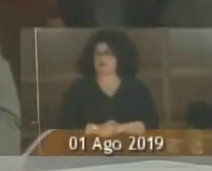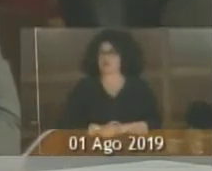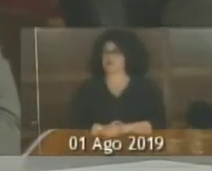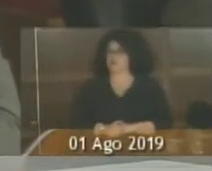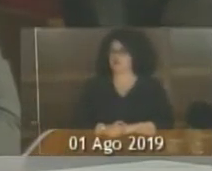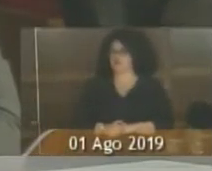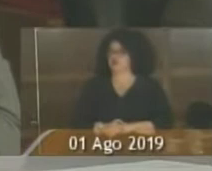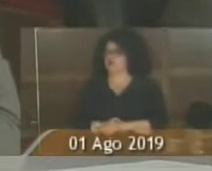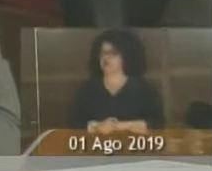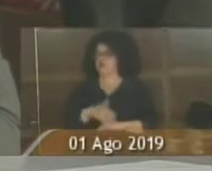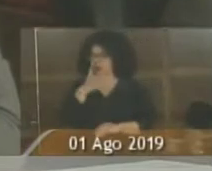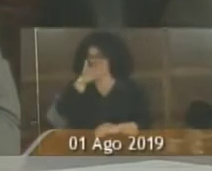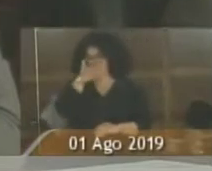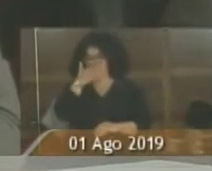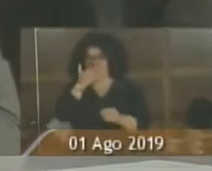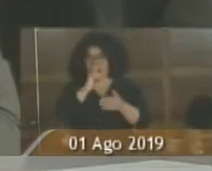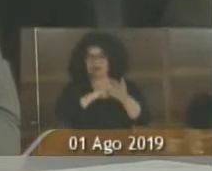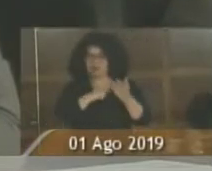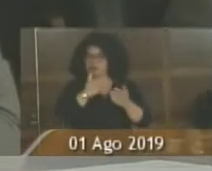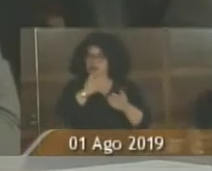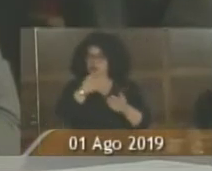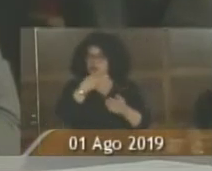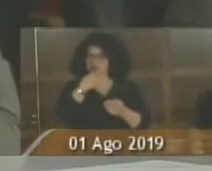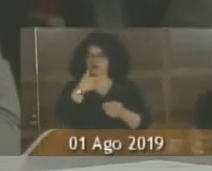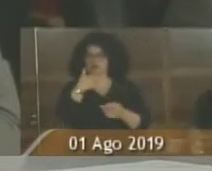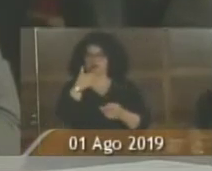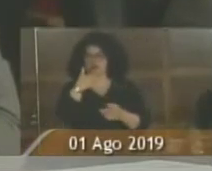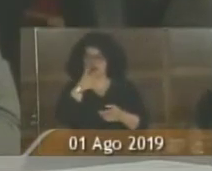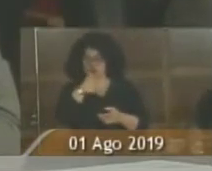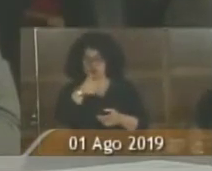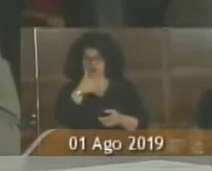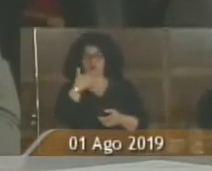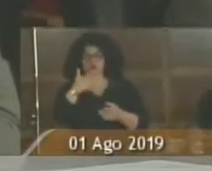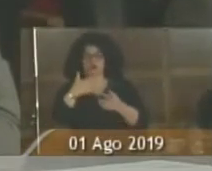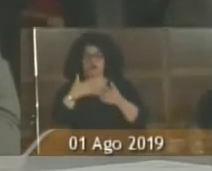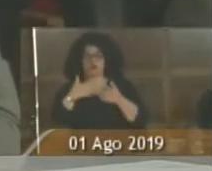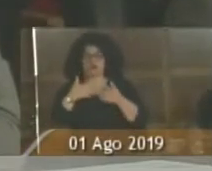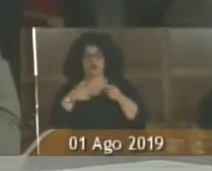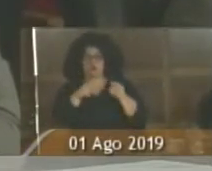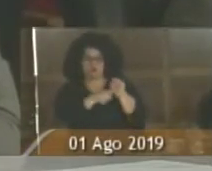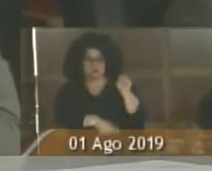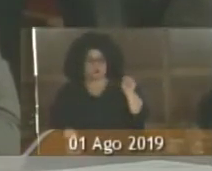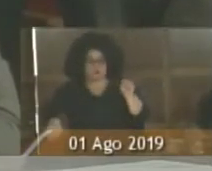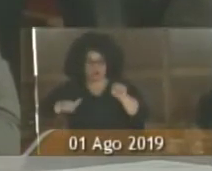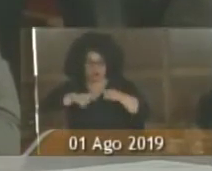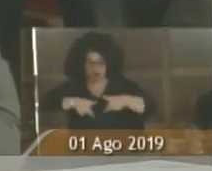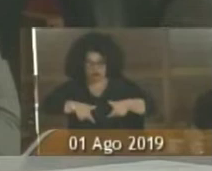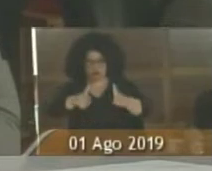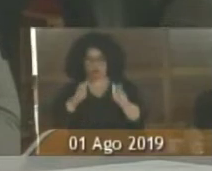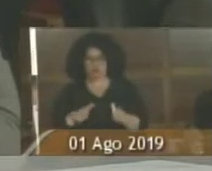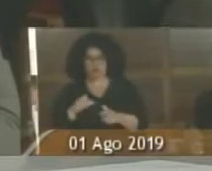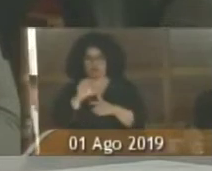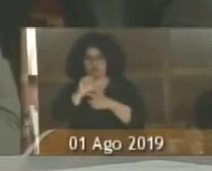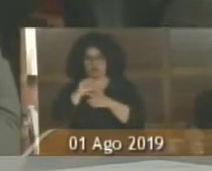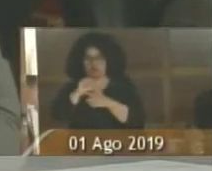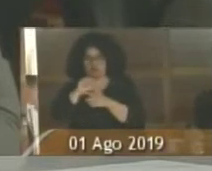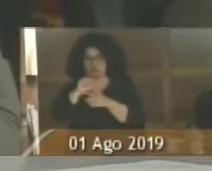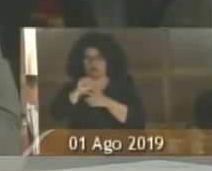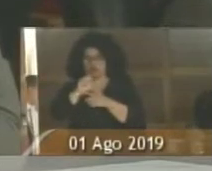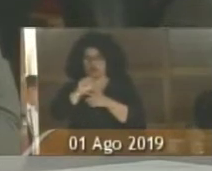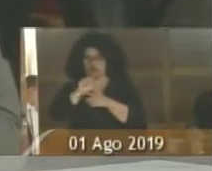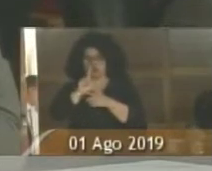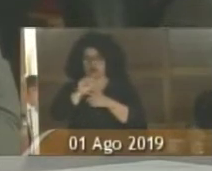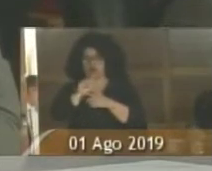Grande. Indicação 2041, indicando ao prefeito a colocação de manilhamento na servidão José Cavalcante, bairro Encruzilhada. E